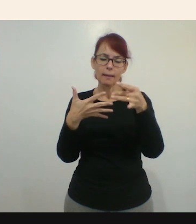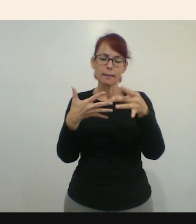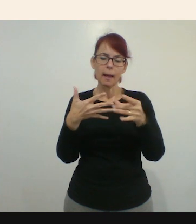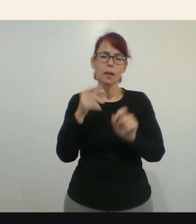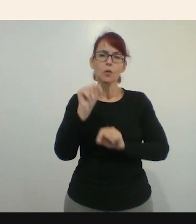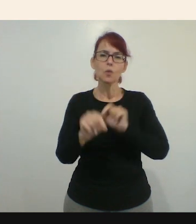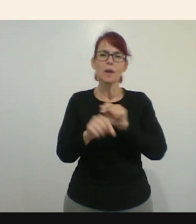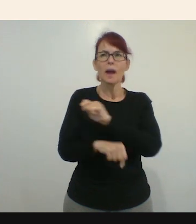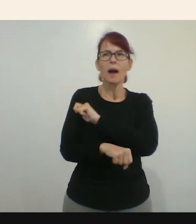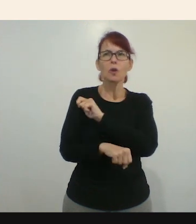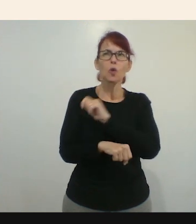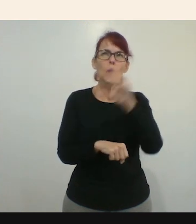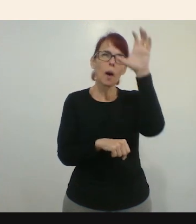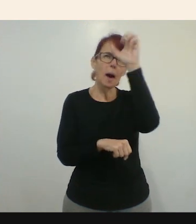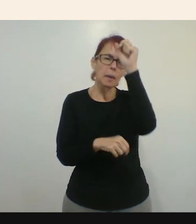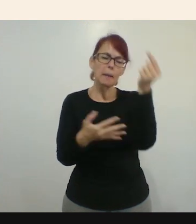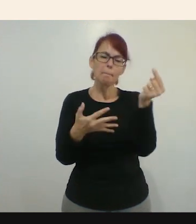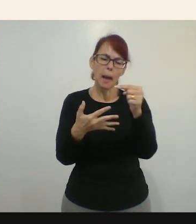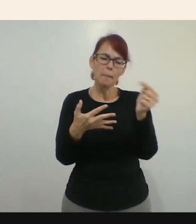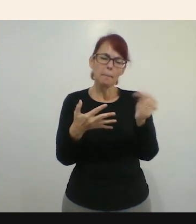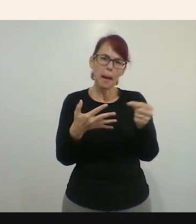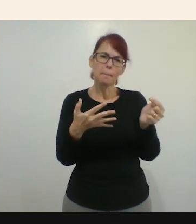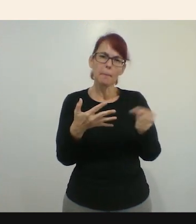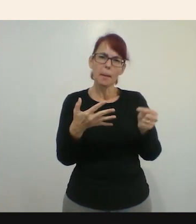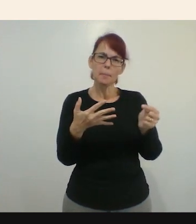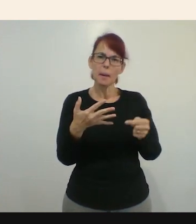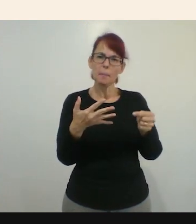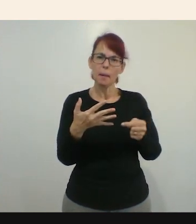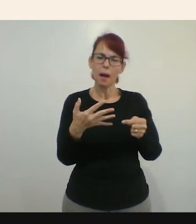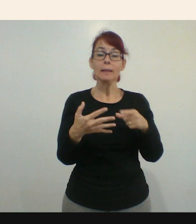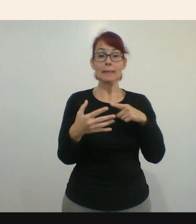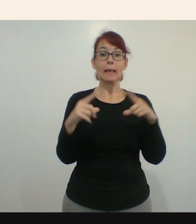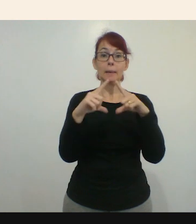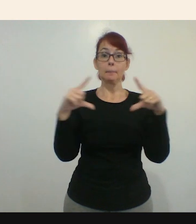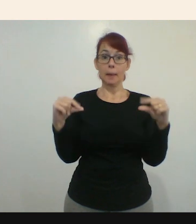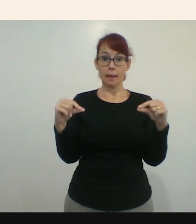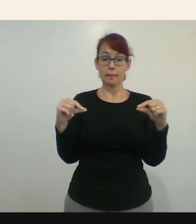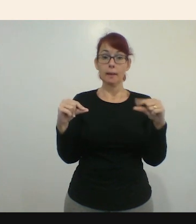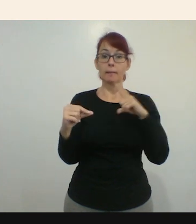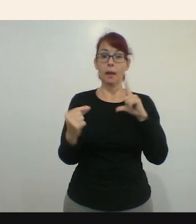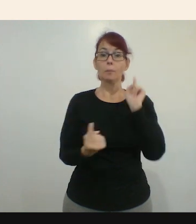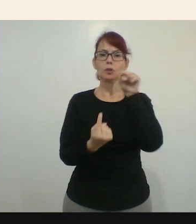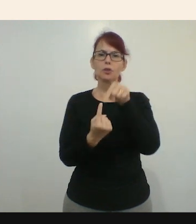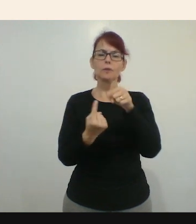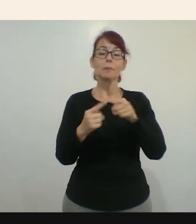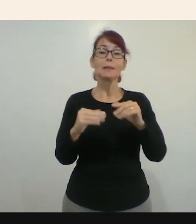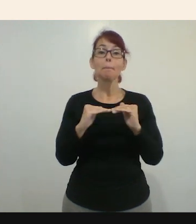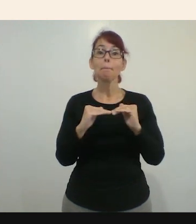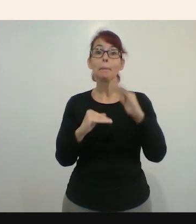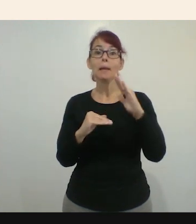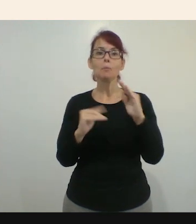nós entendermos. Então, dentre essa ementa, dentre os objetivos da disciplina, né? O que é o